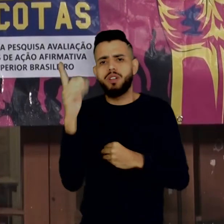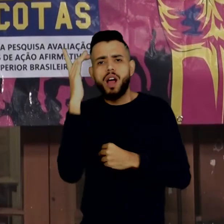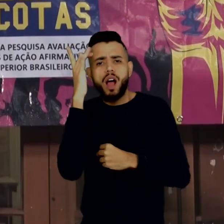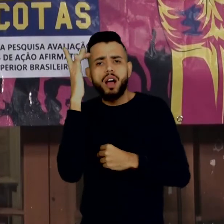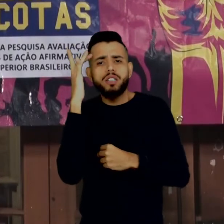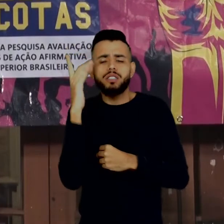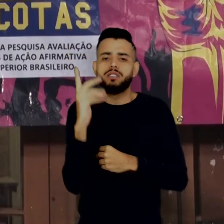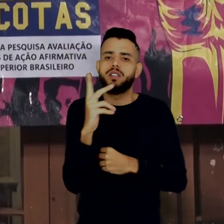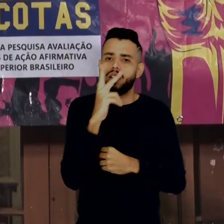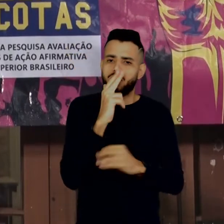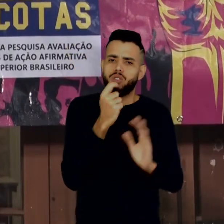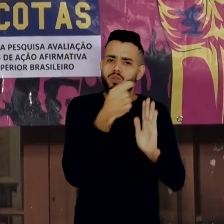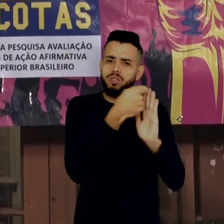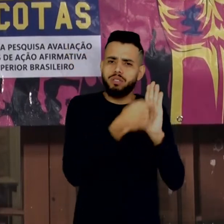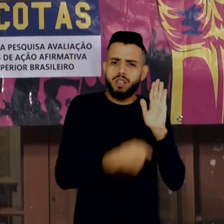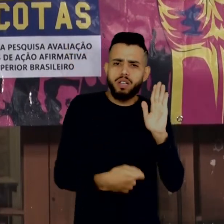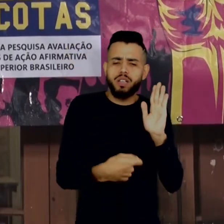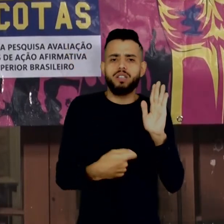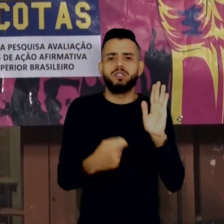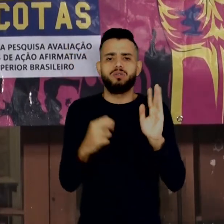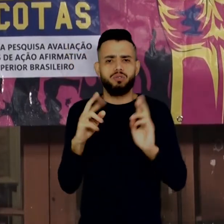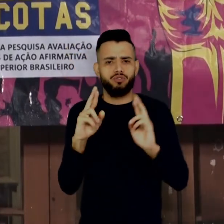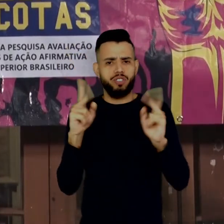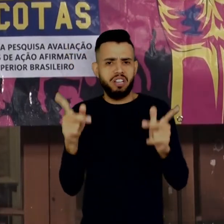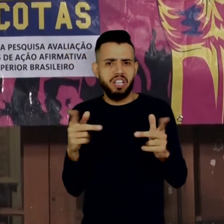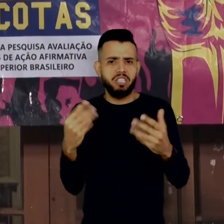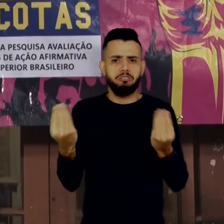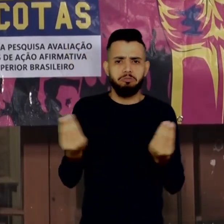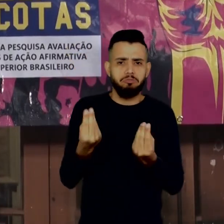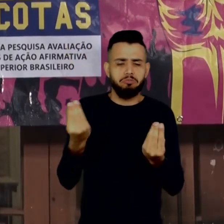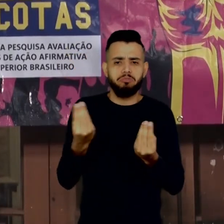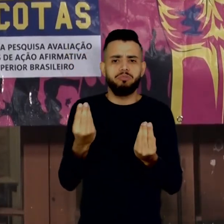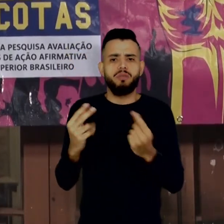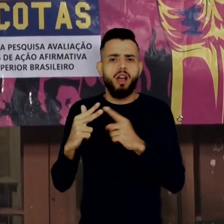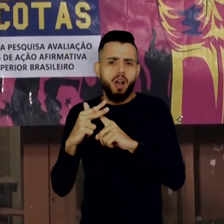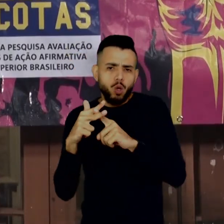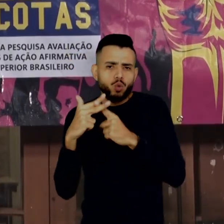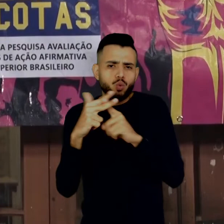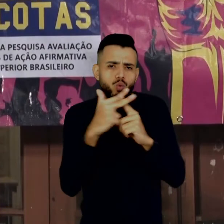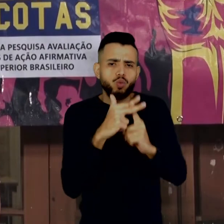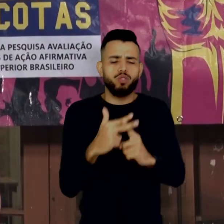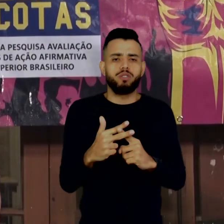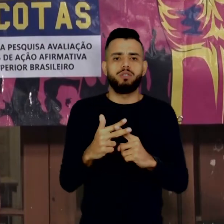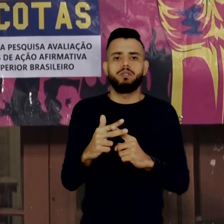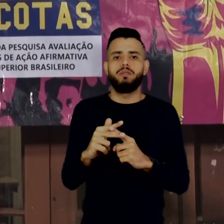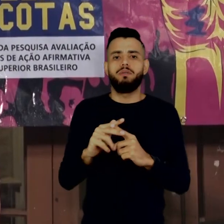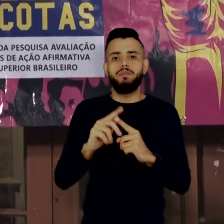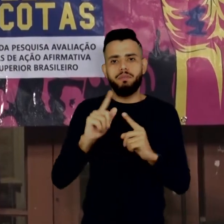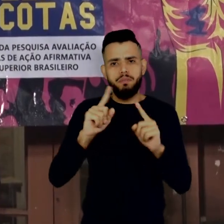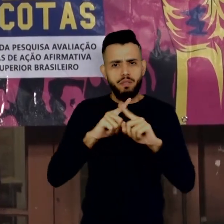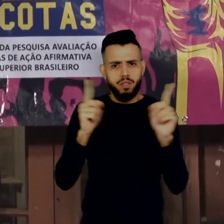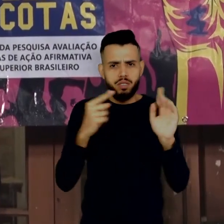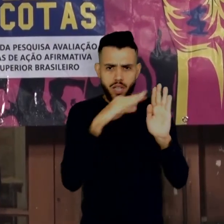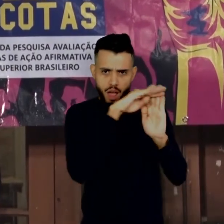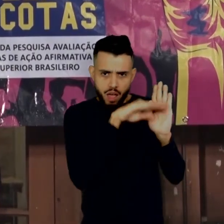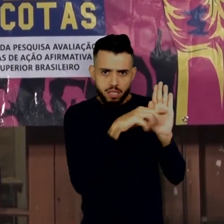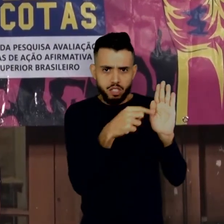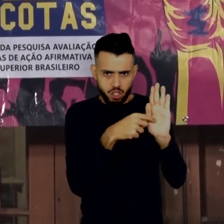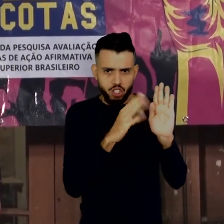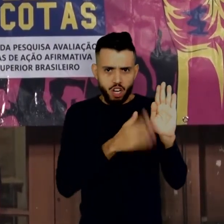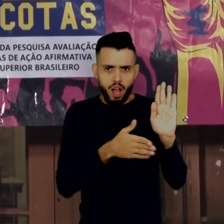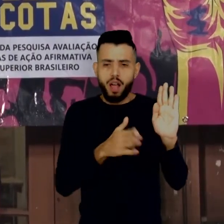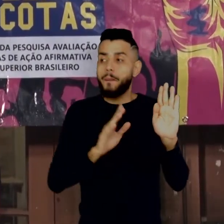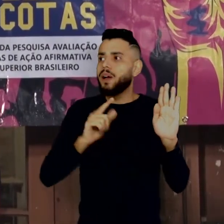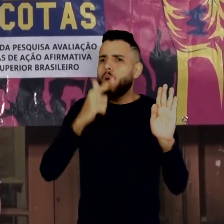Deveria a redação, a formulação ser diferente? Ajuste? Mas, para além dessas, outras